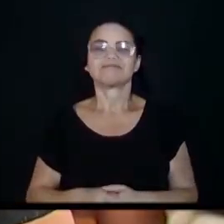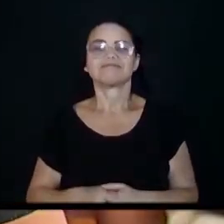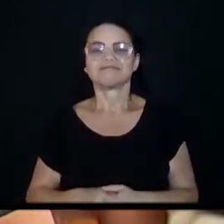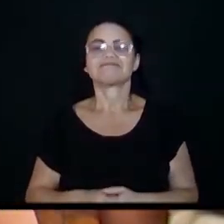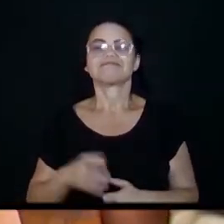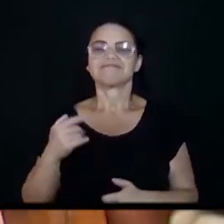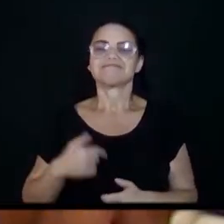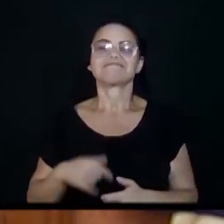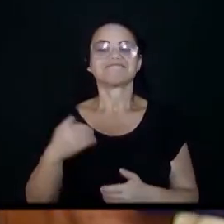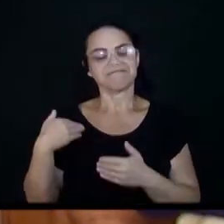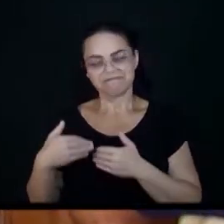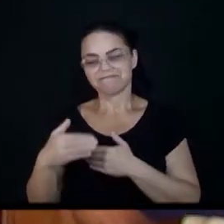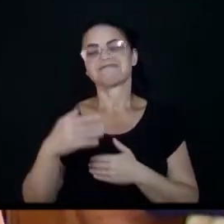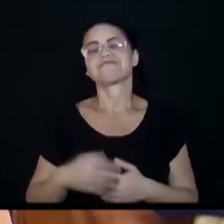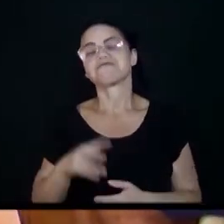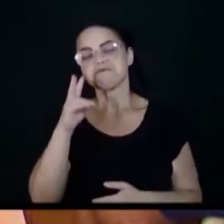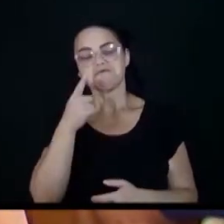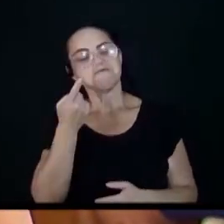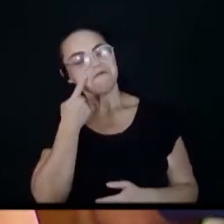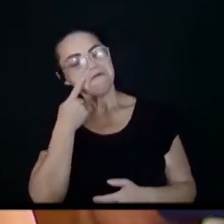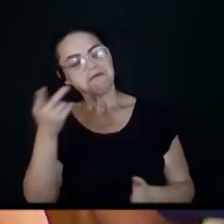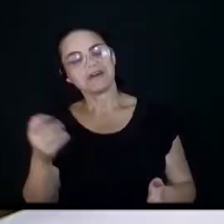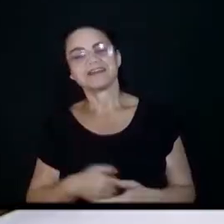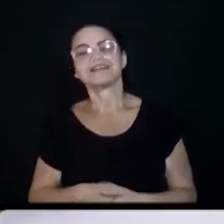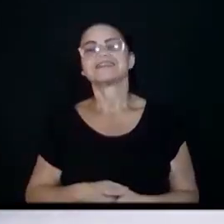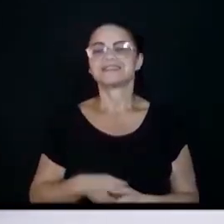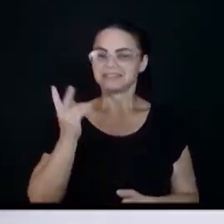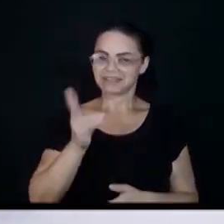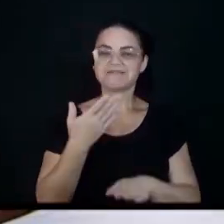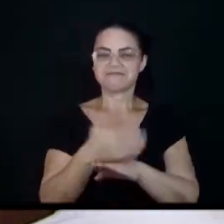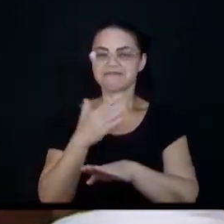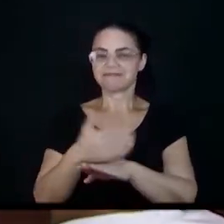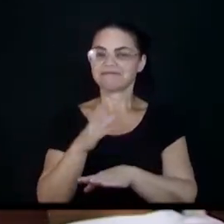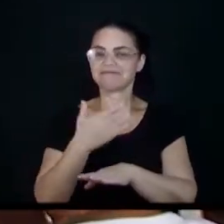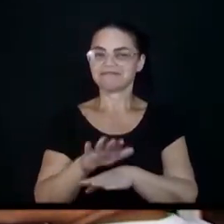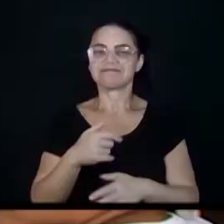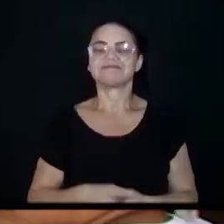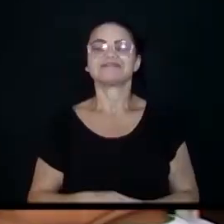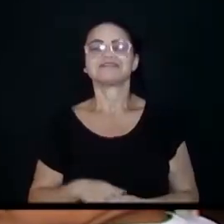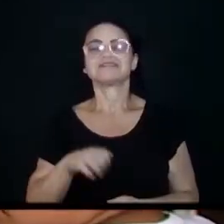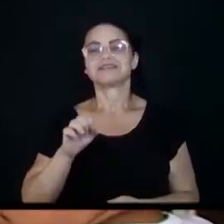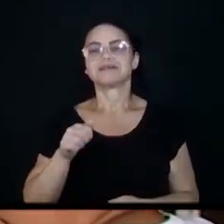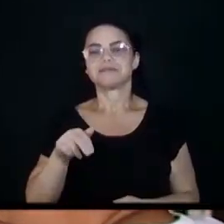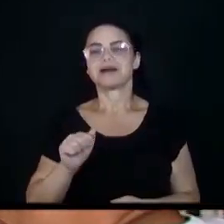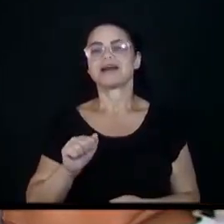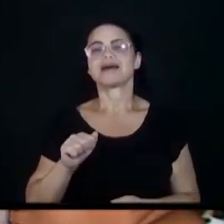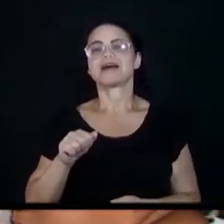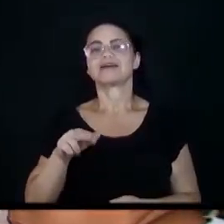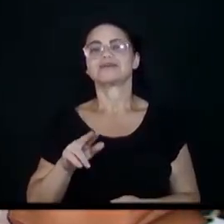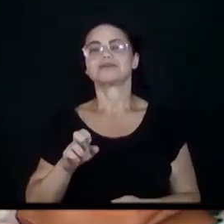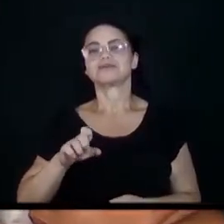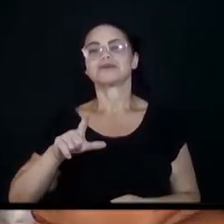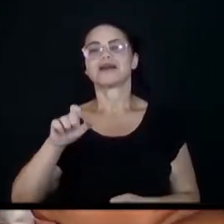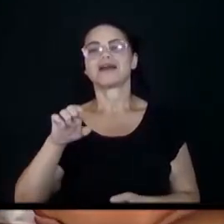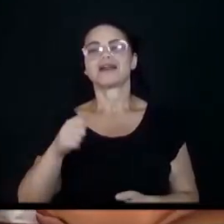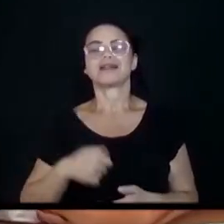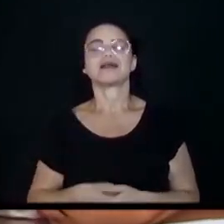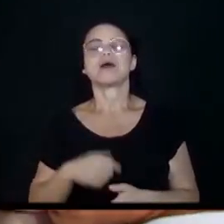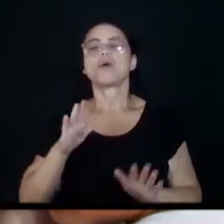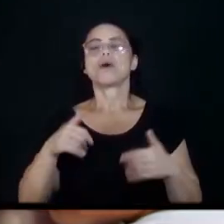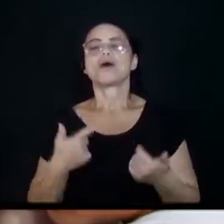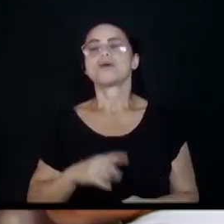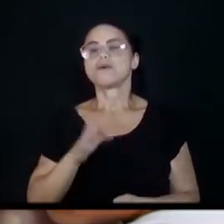né? Vai continuar treinando? Sim. Emanuele, quando você conheceu a Associação Direito de